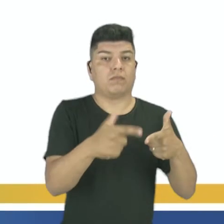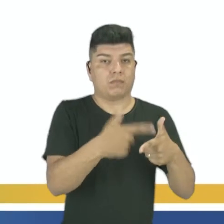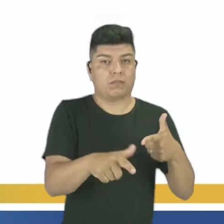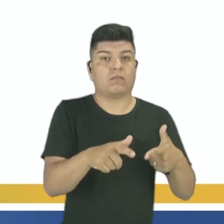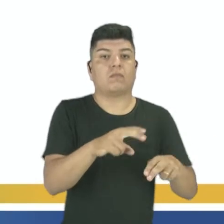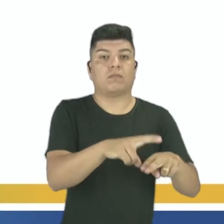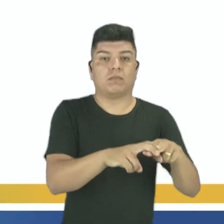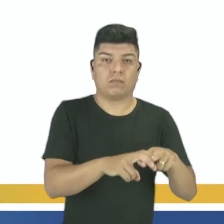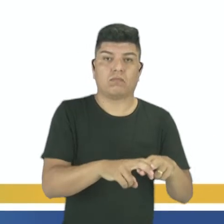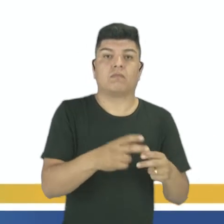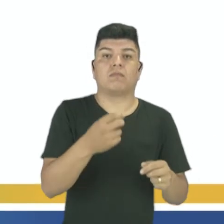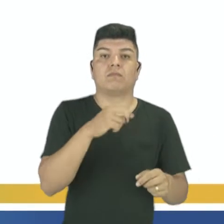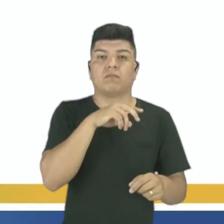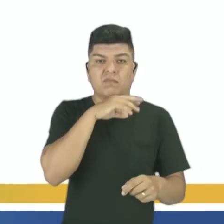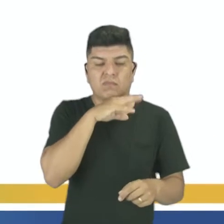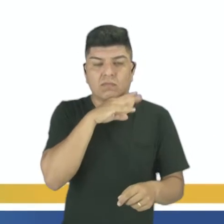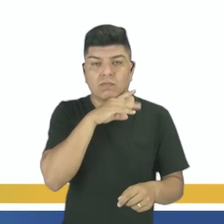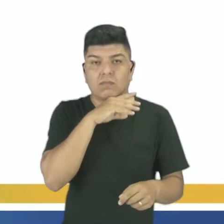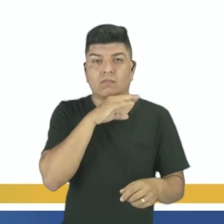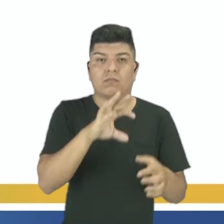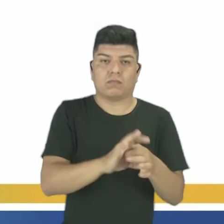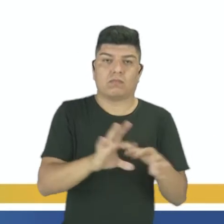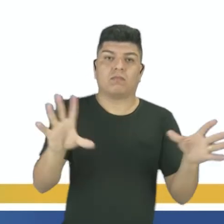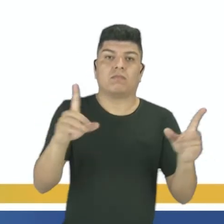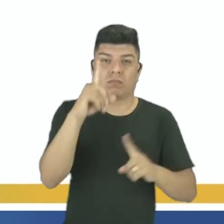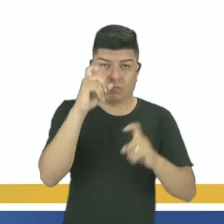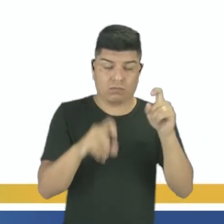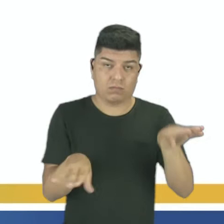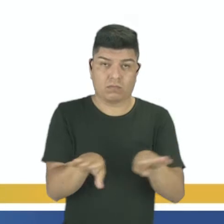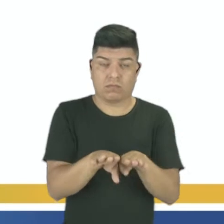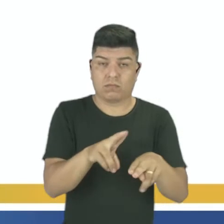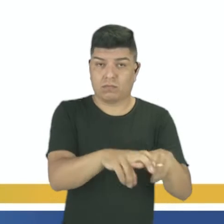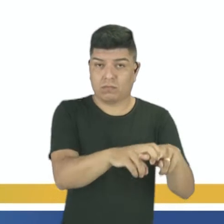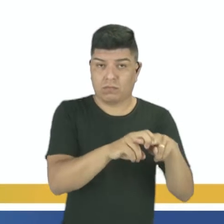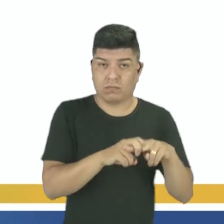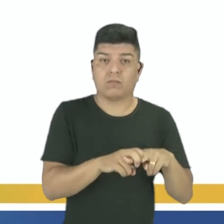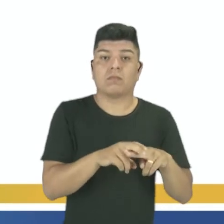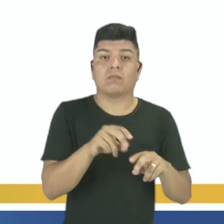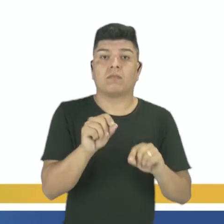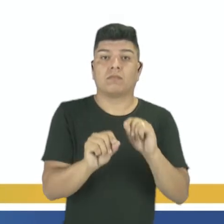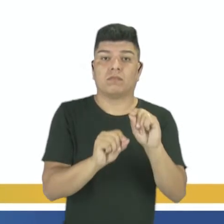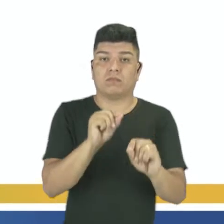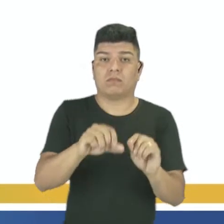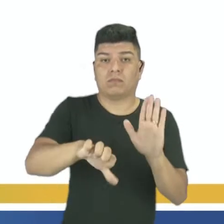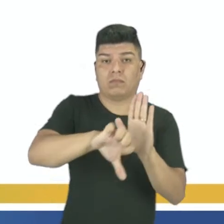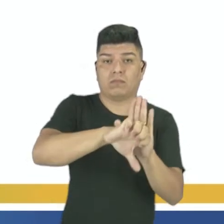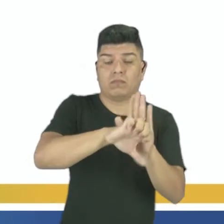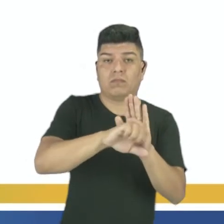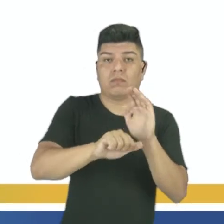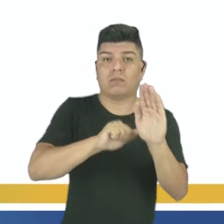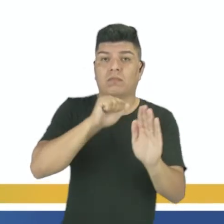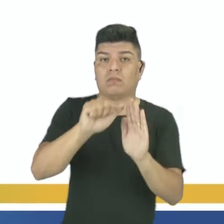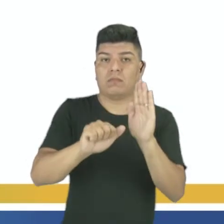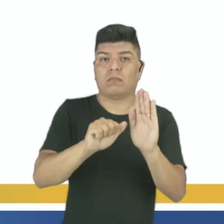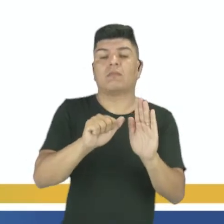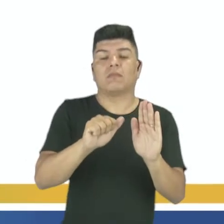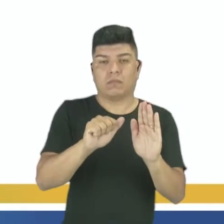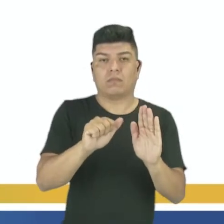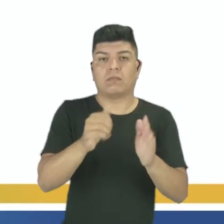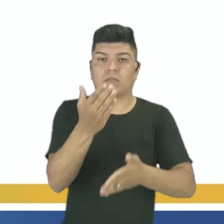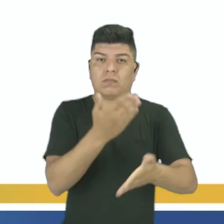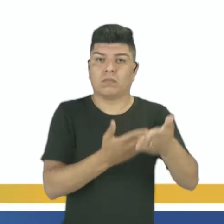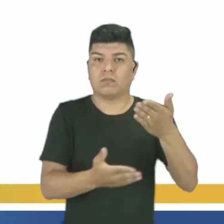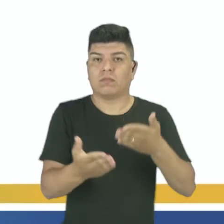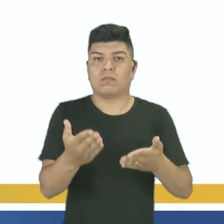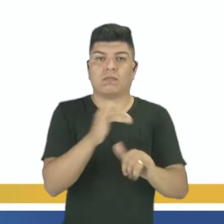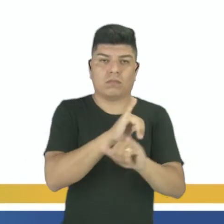podem prejudicar a liberdade de expressão, no tocante aos que criminalizam a prática de difusão de